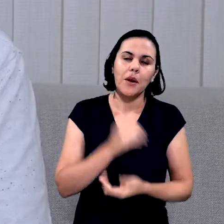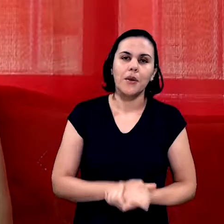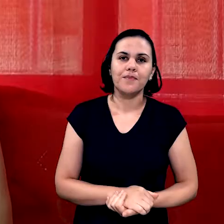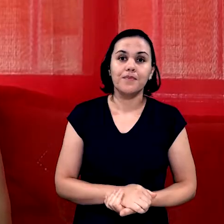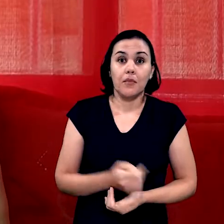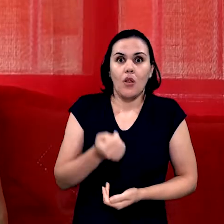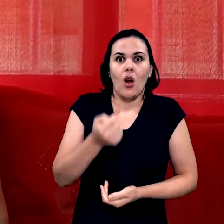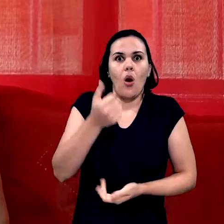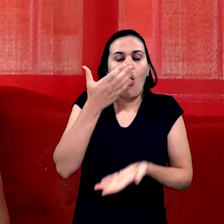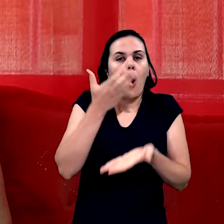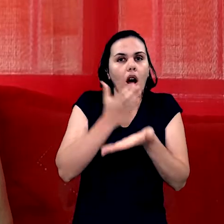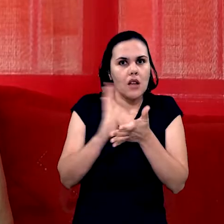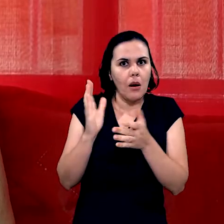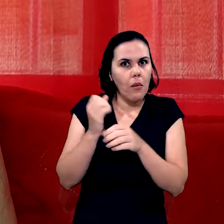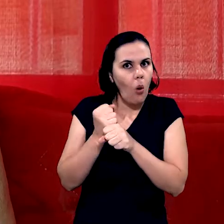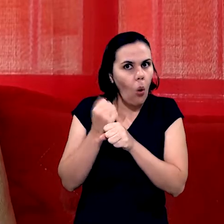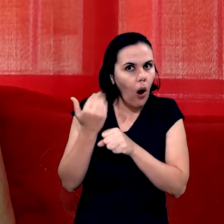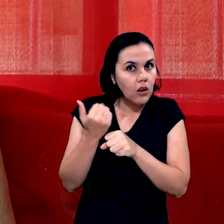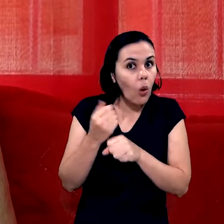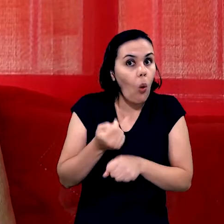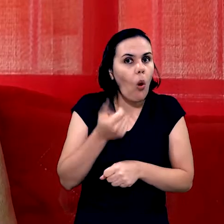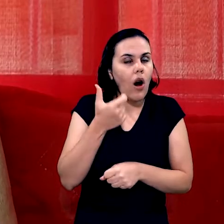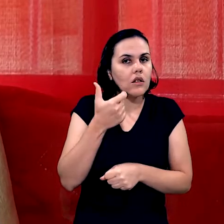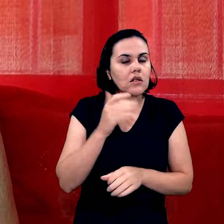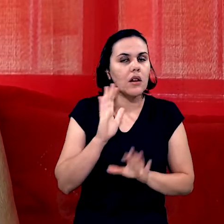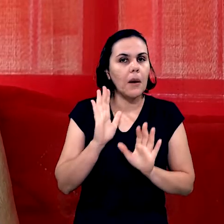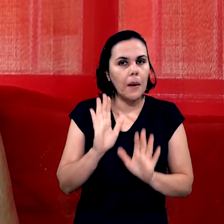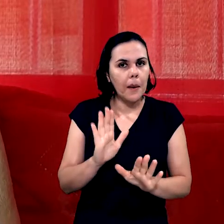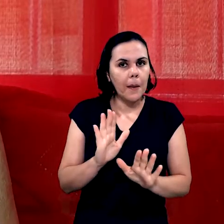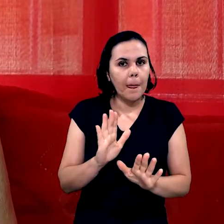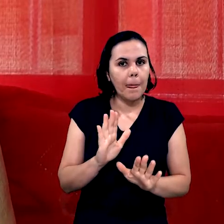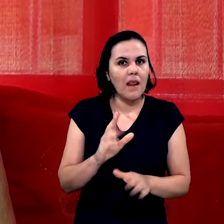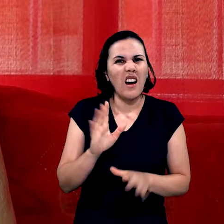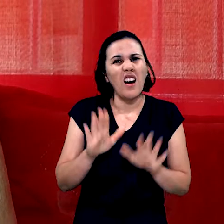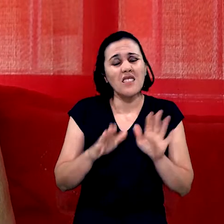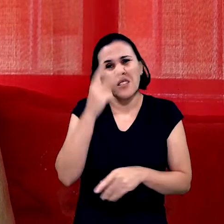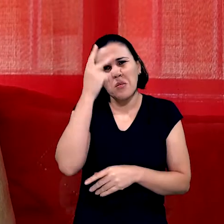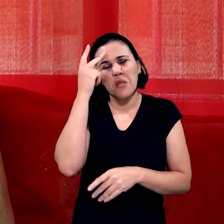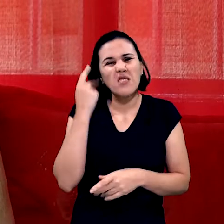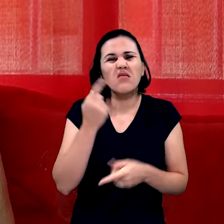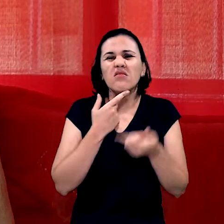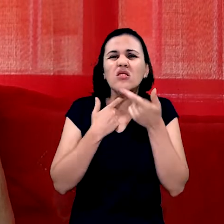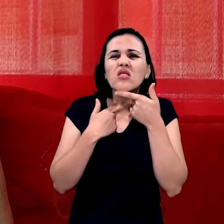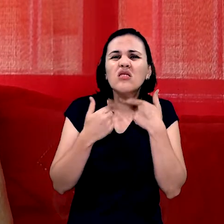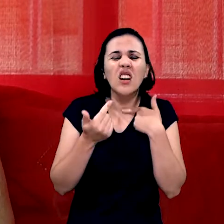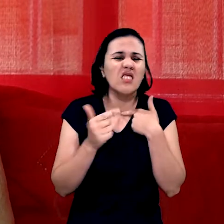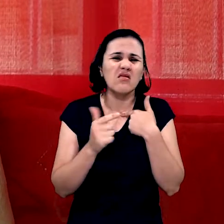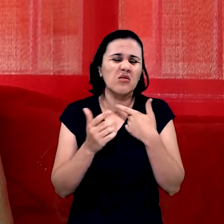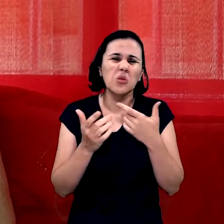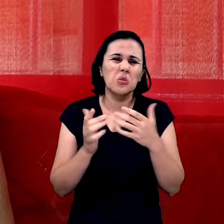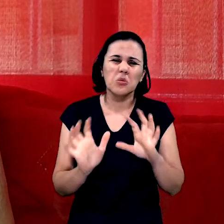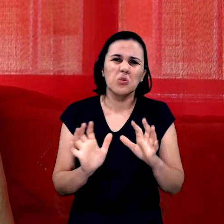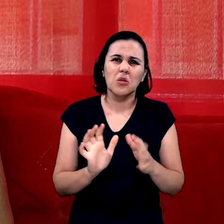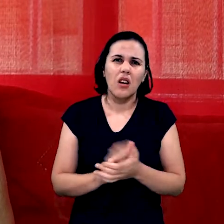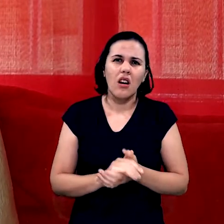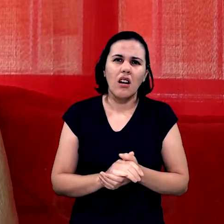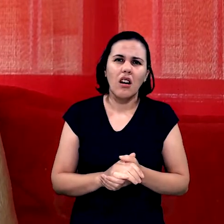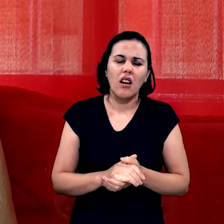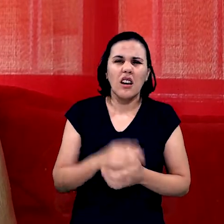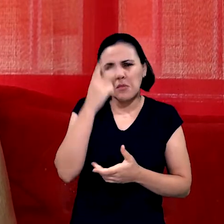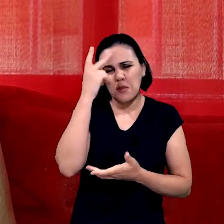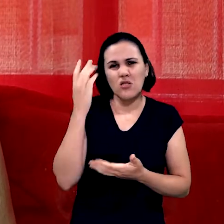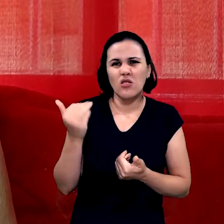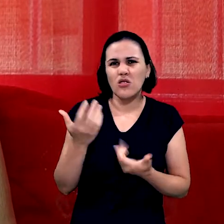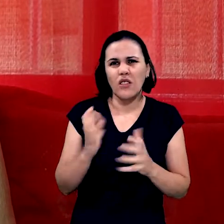tem. Quase acabou, teve uns anos aí que quase acabou. Mas a falta de interesse, a pessoa não se interessa mais, né? Não,